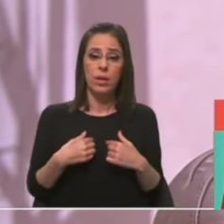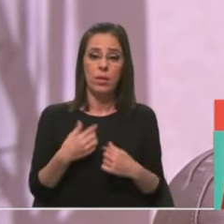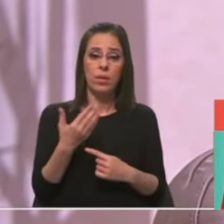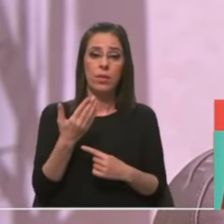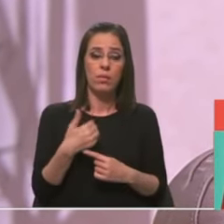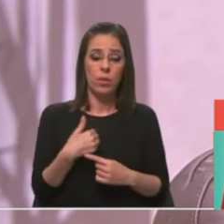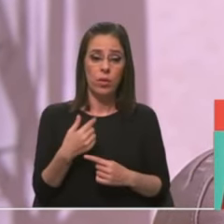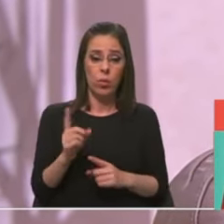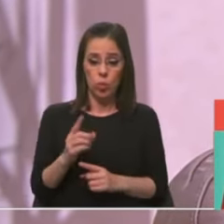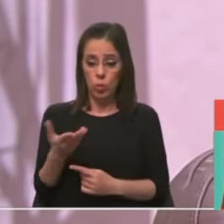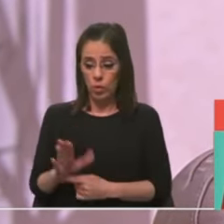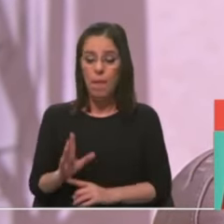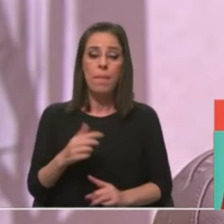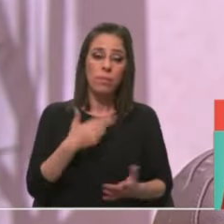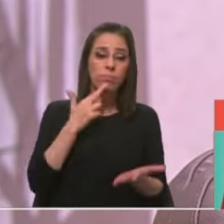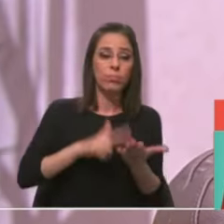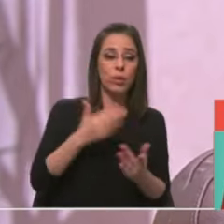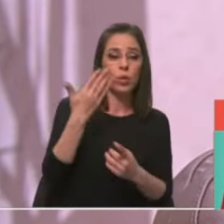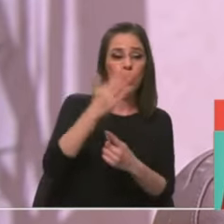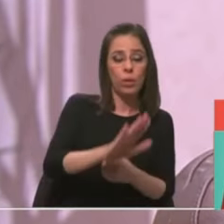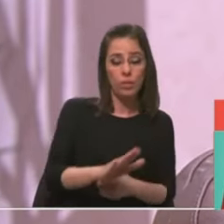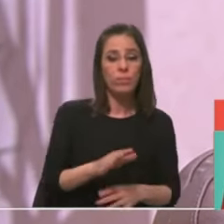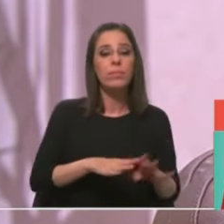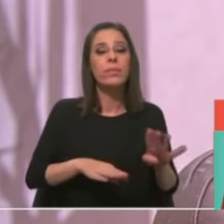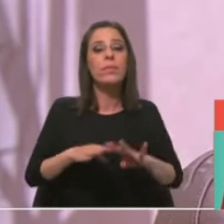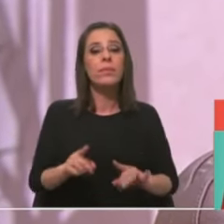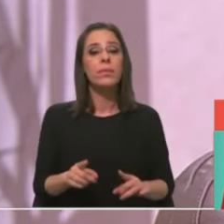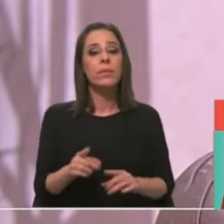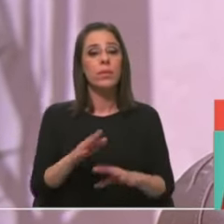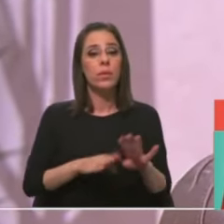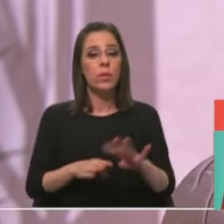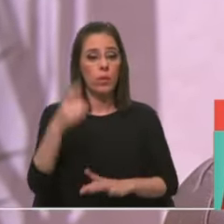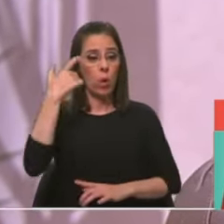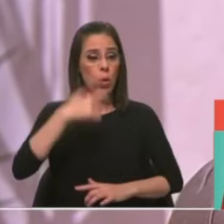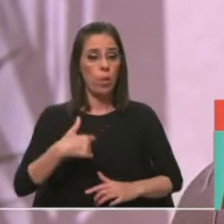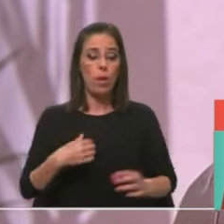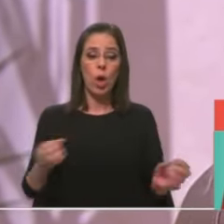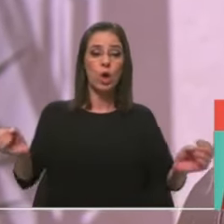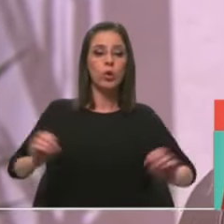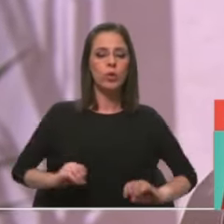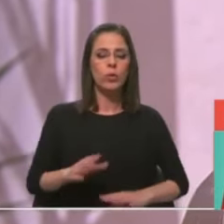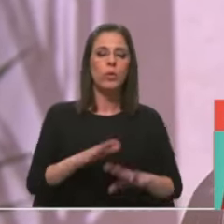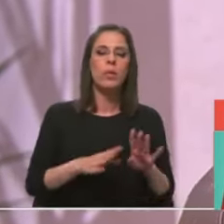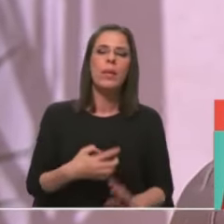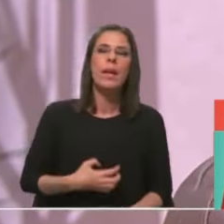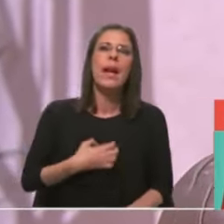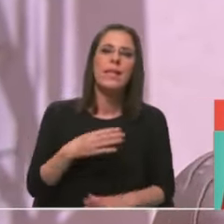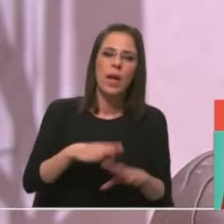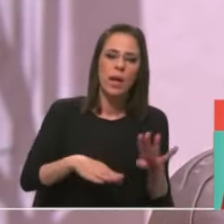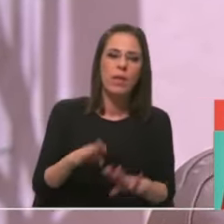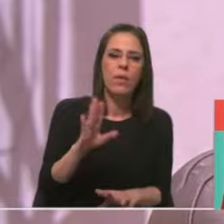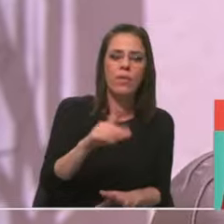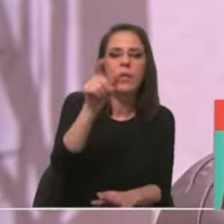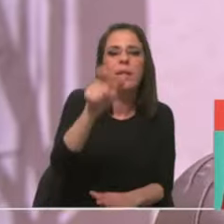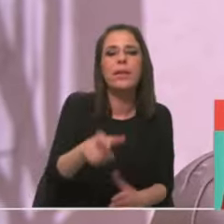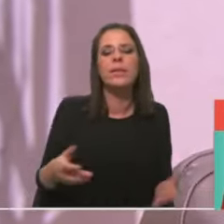me torna um exemplo, para poder fazer o que não fizeram comigo, não é? Mas o que é que sente que não fizeram consigo,